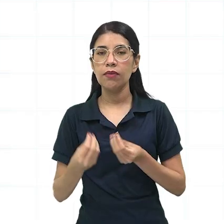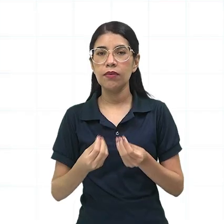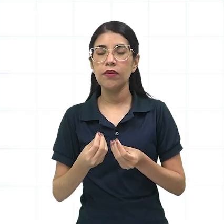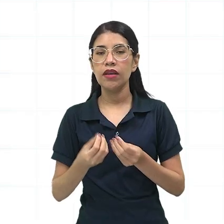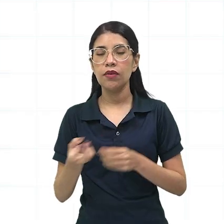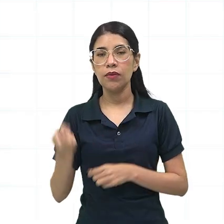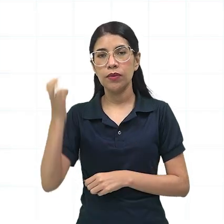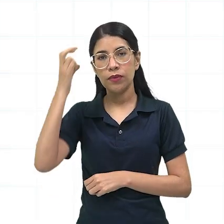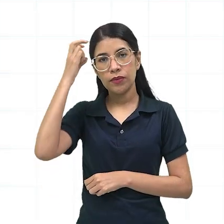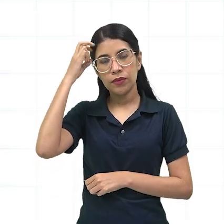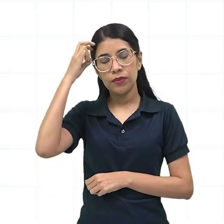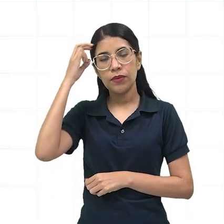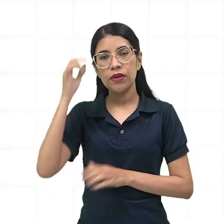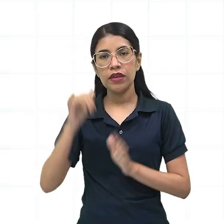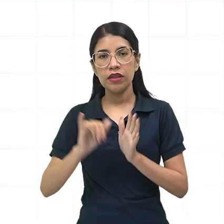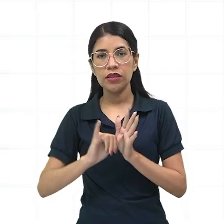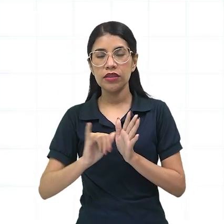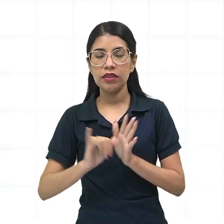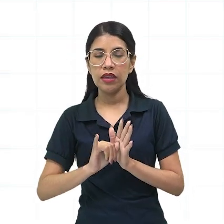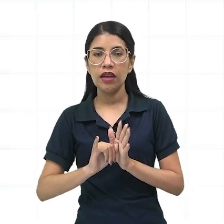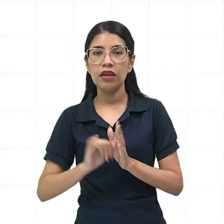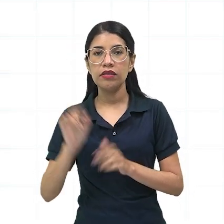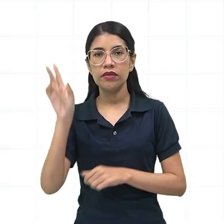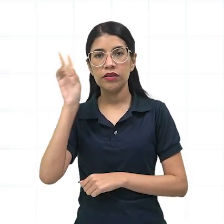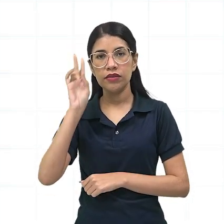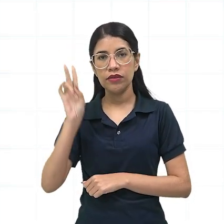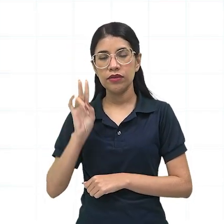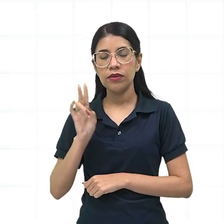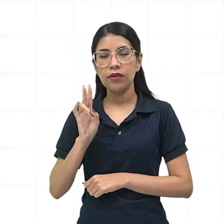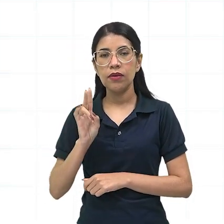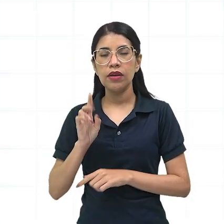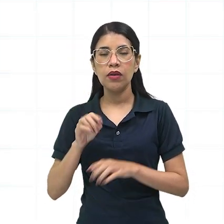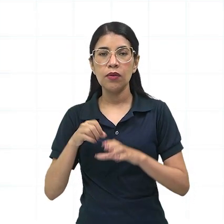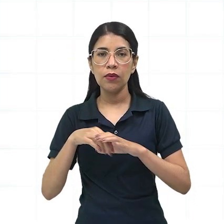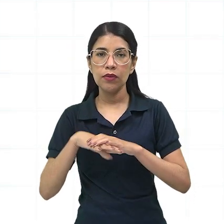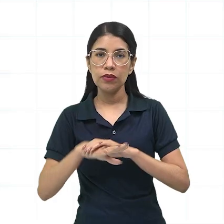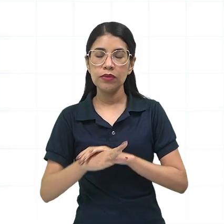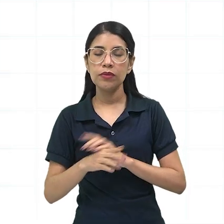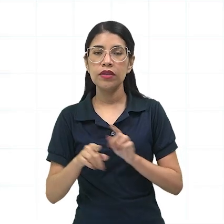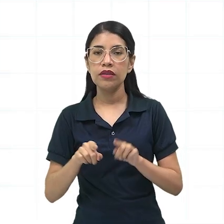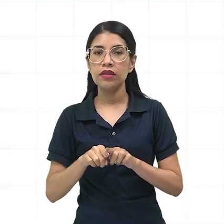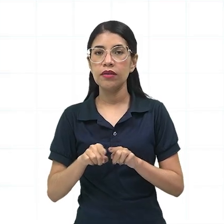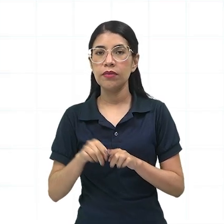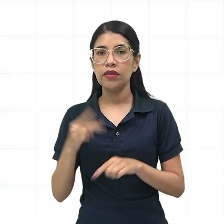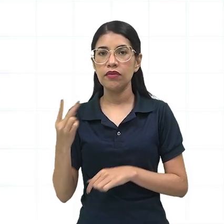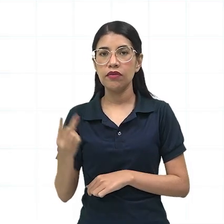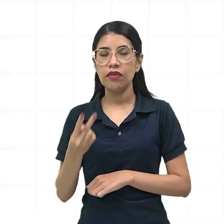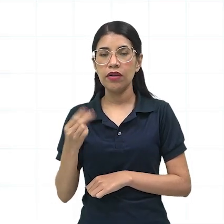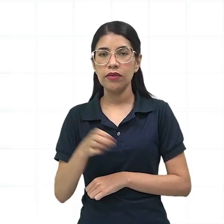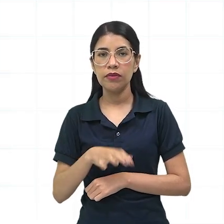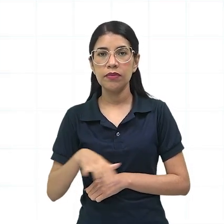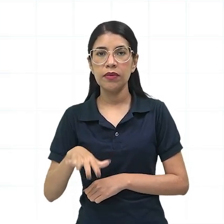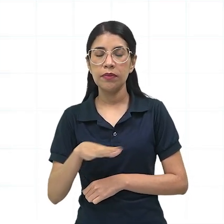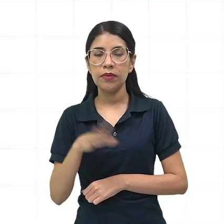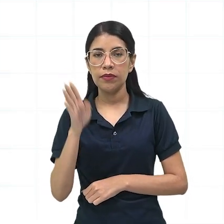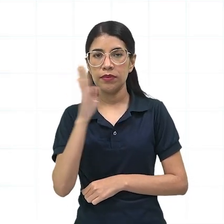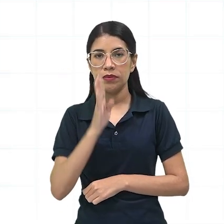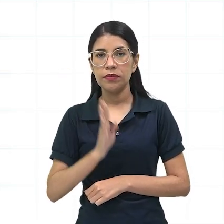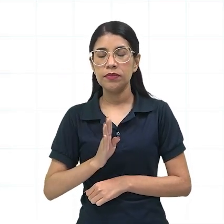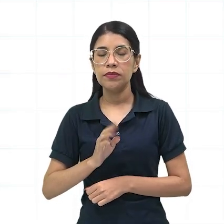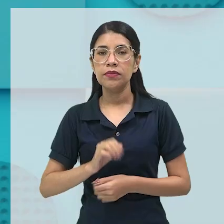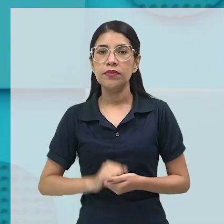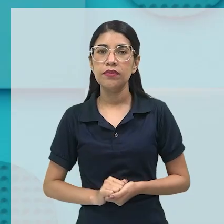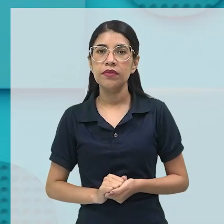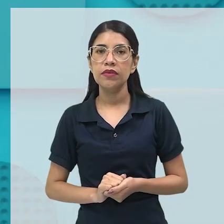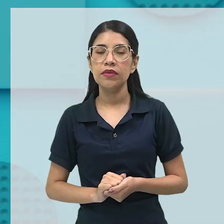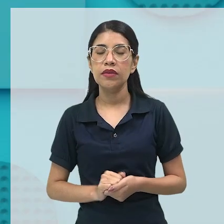representação cultural, identitária, histórica, hábitos e valores do território brasileiro.